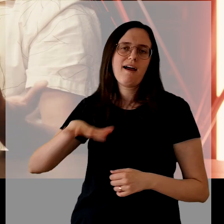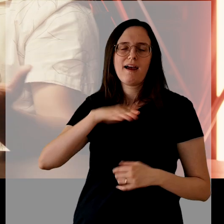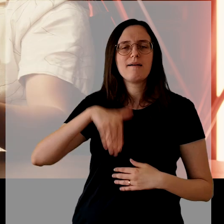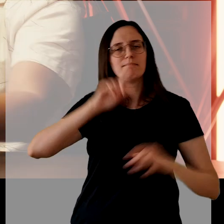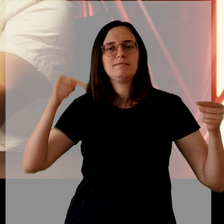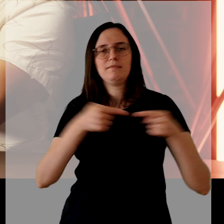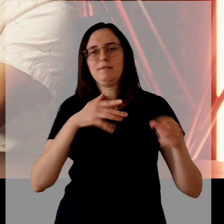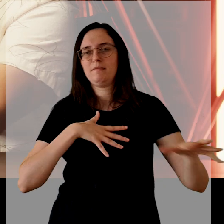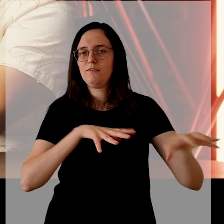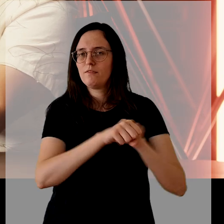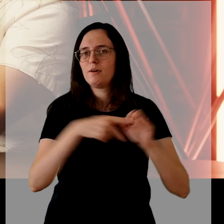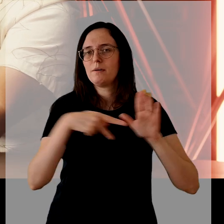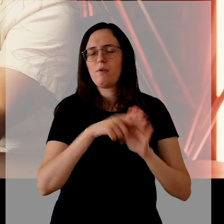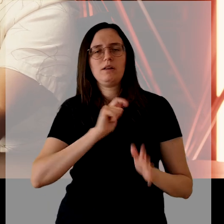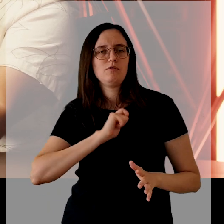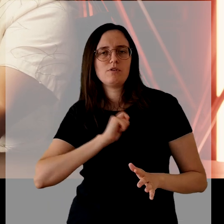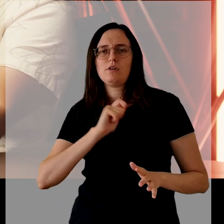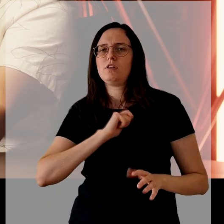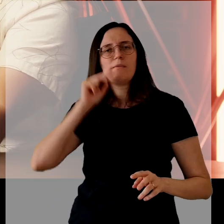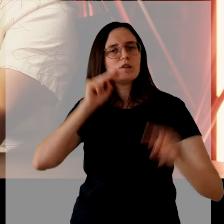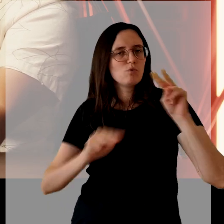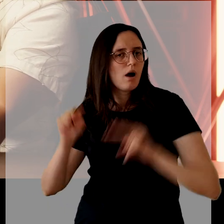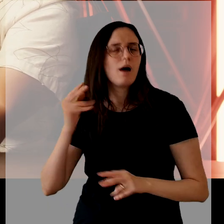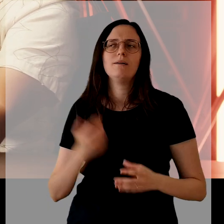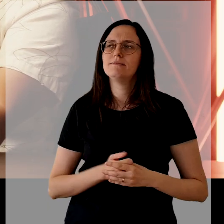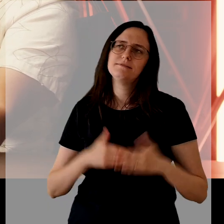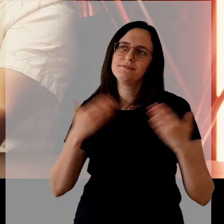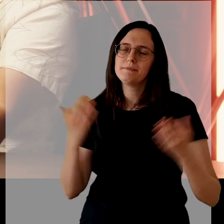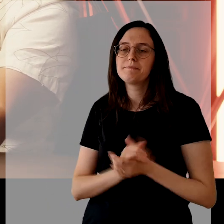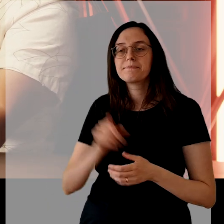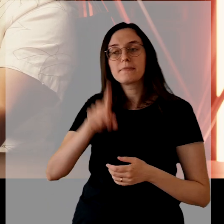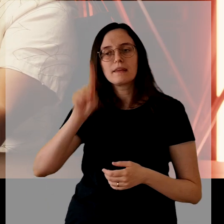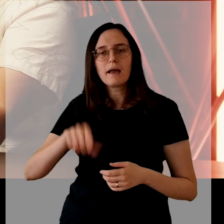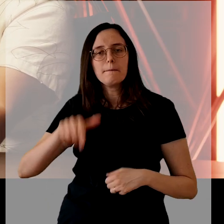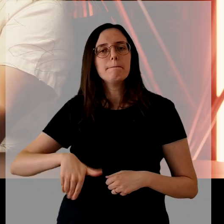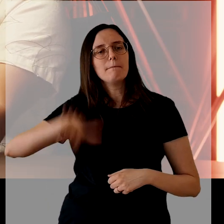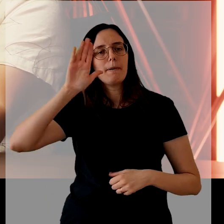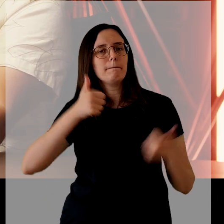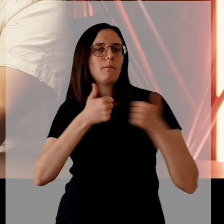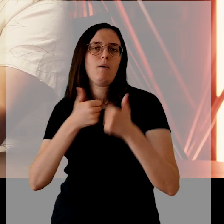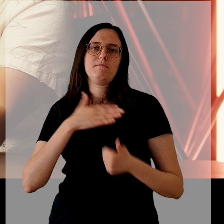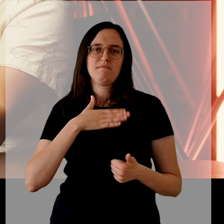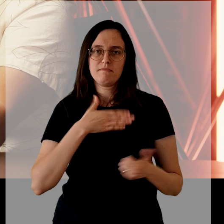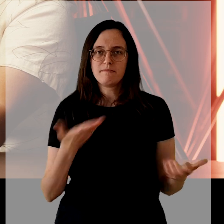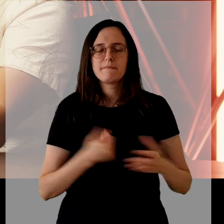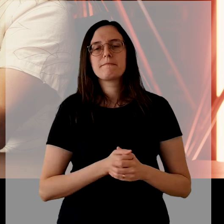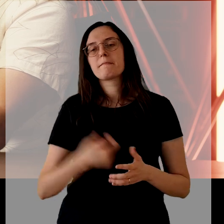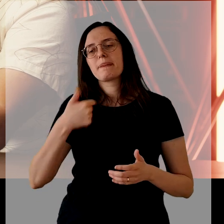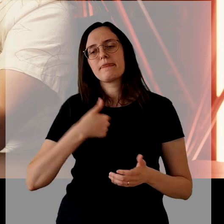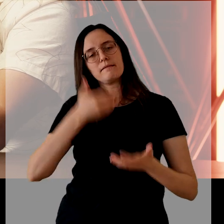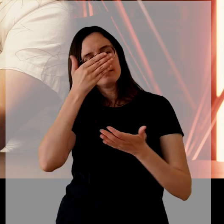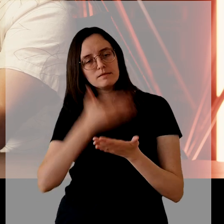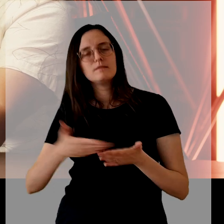tinha mais a ver com a minha formação em antropologia visual. Então era o que era mais próximo de mim, né? Então